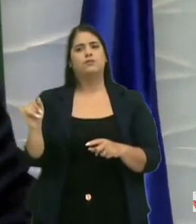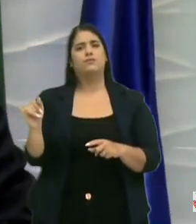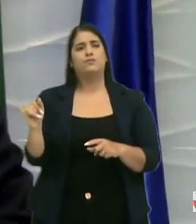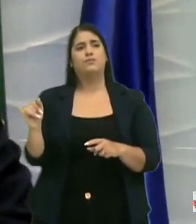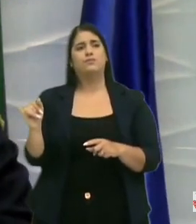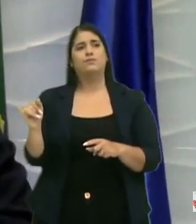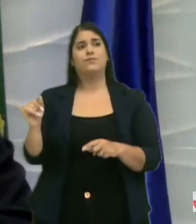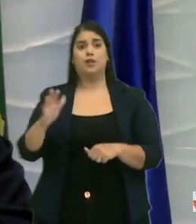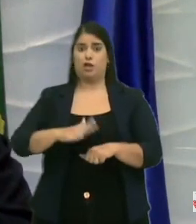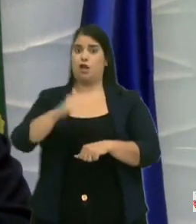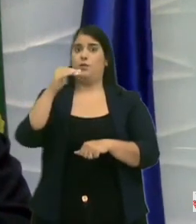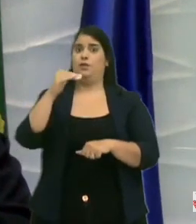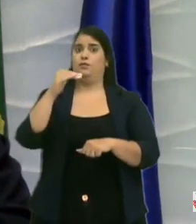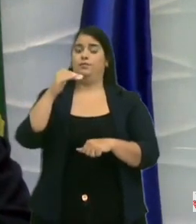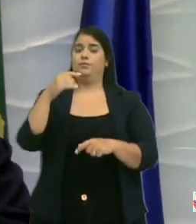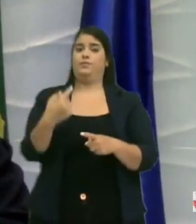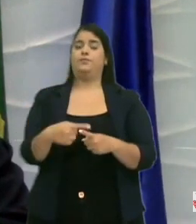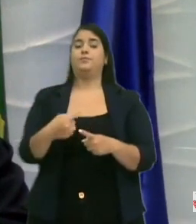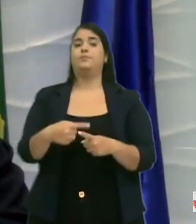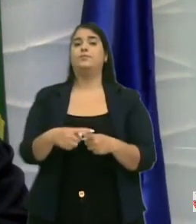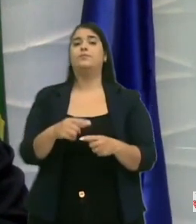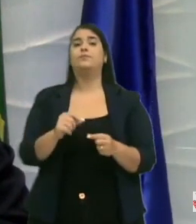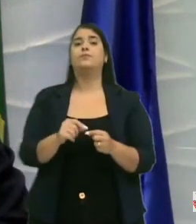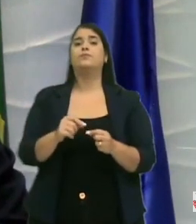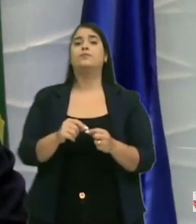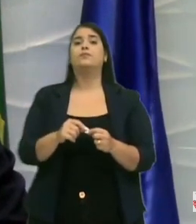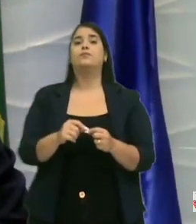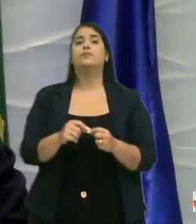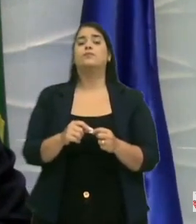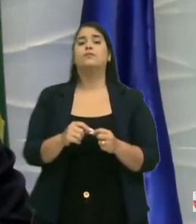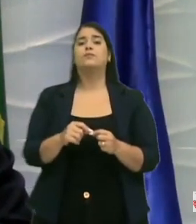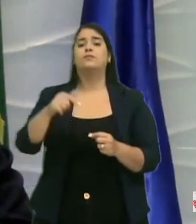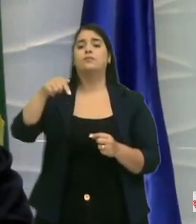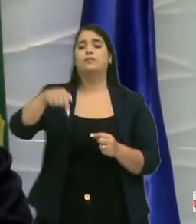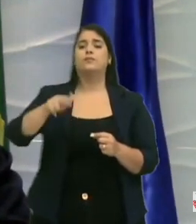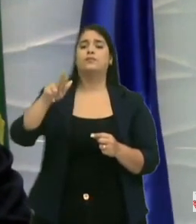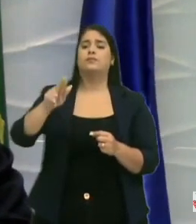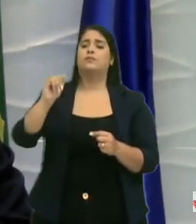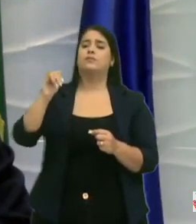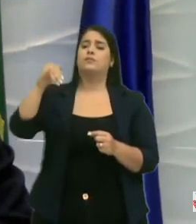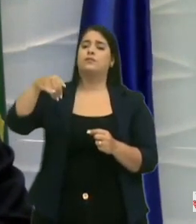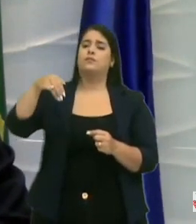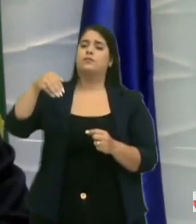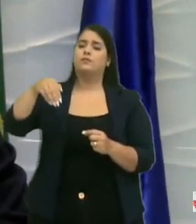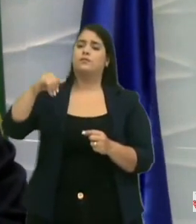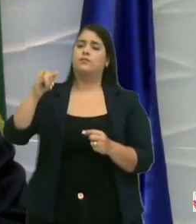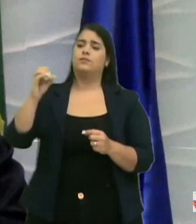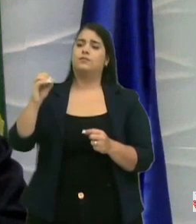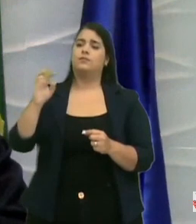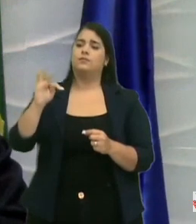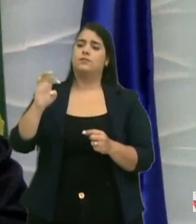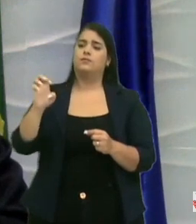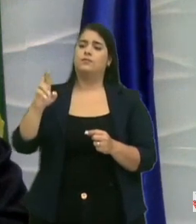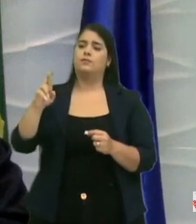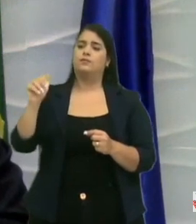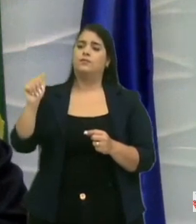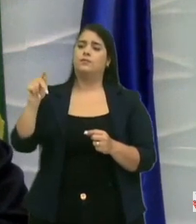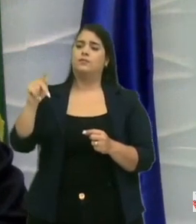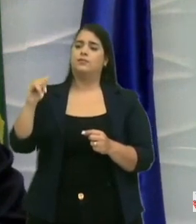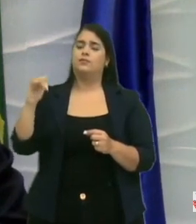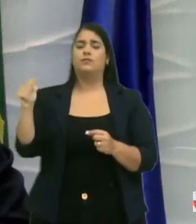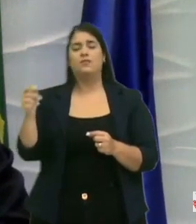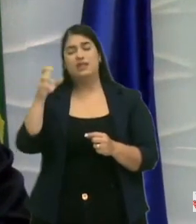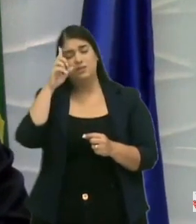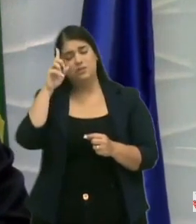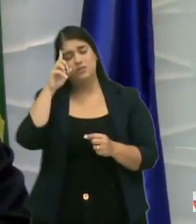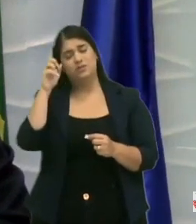mais, que no momento ela está fazendo a quimioterapia, é uma vez por semana. Vai passar a fazer rádio, vai ser todos os